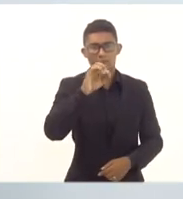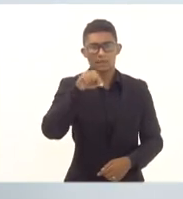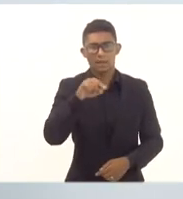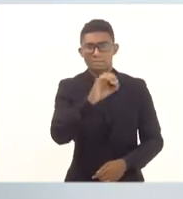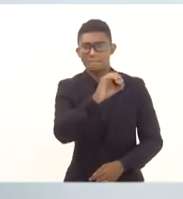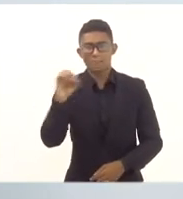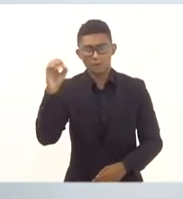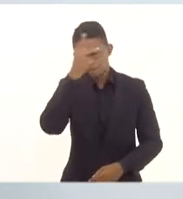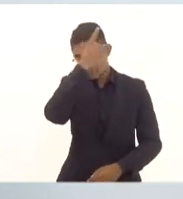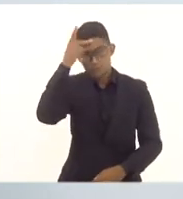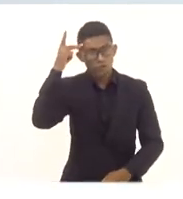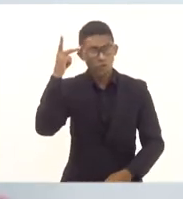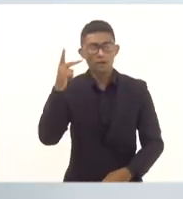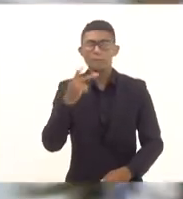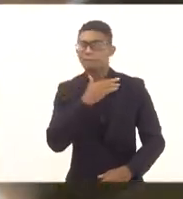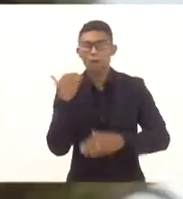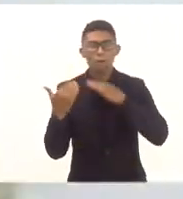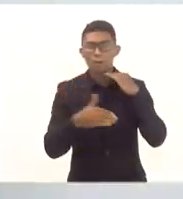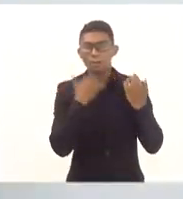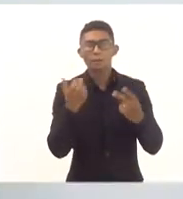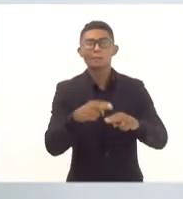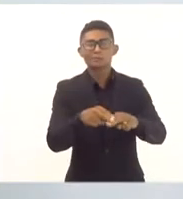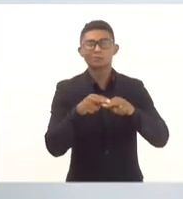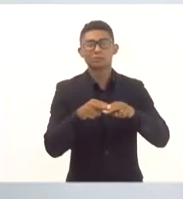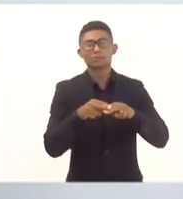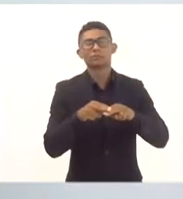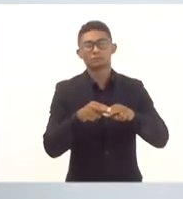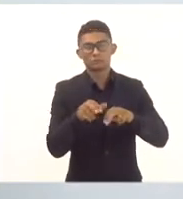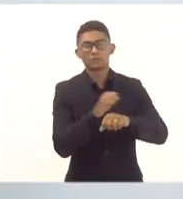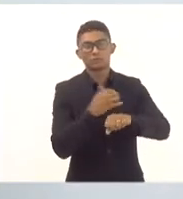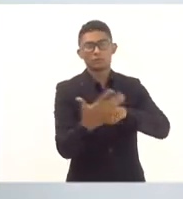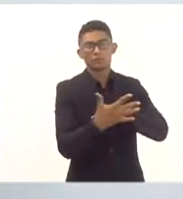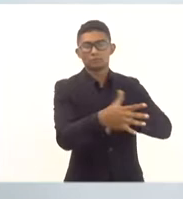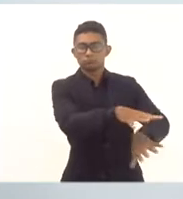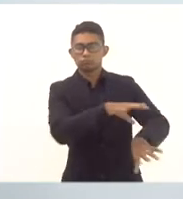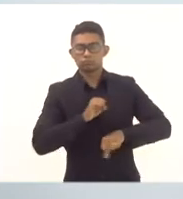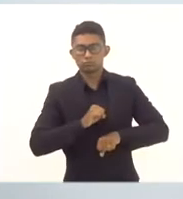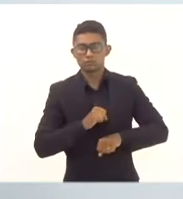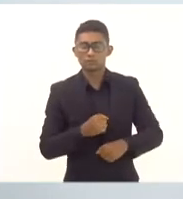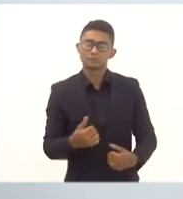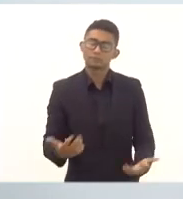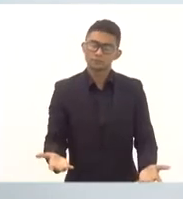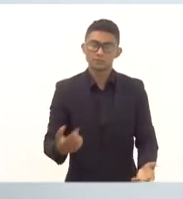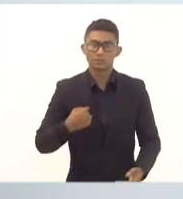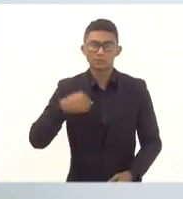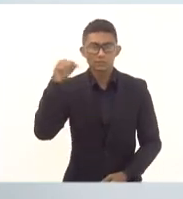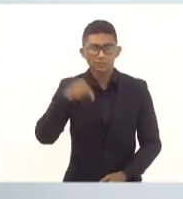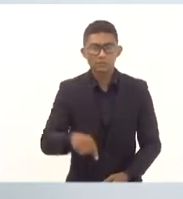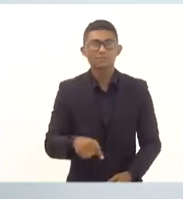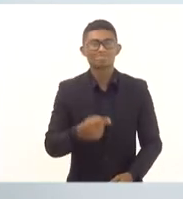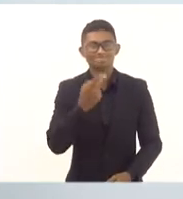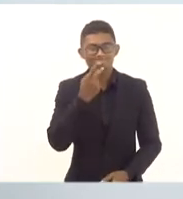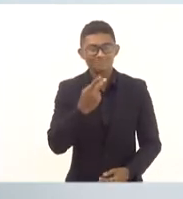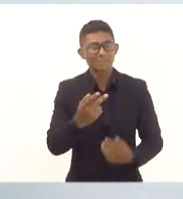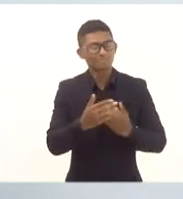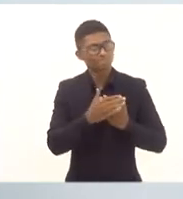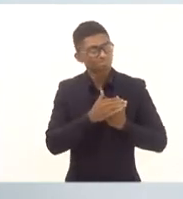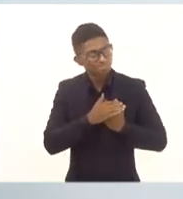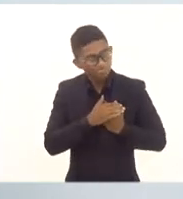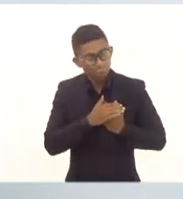pessoas mortas pela cor vida então quero aqui também diante mão deixar a minha solidariedade